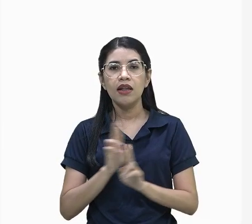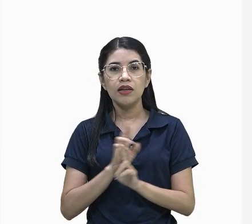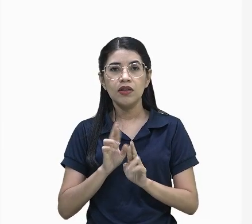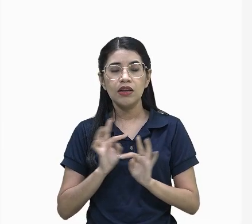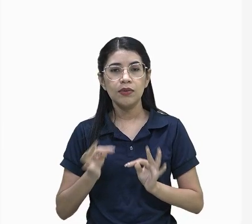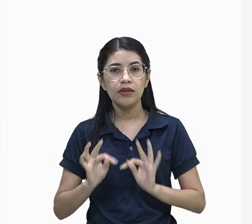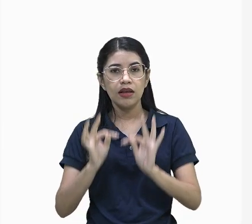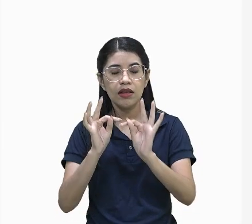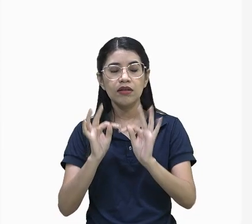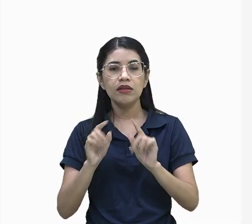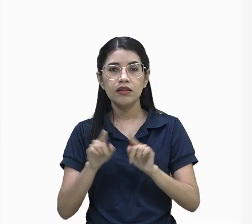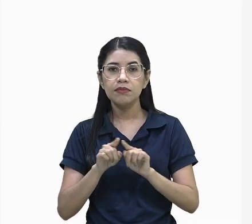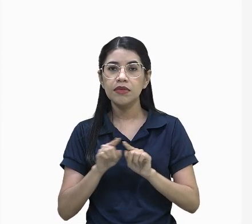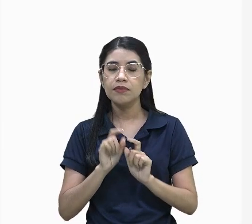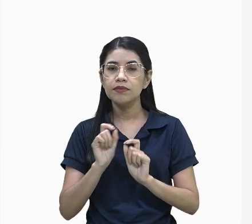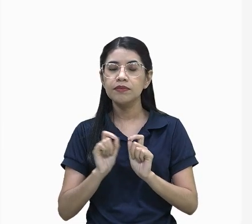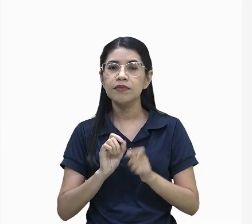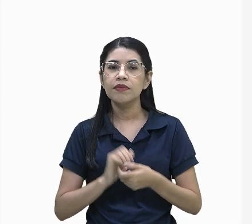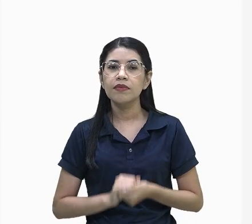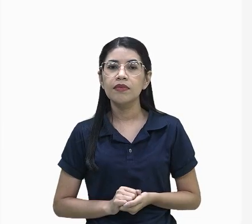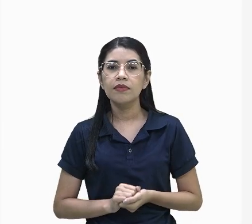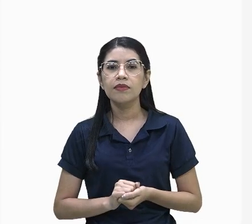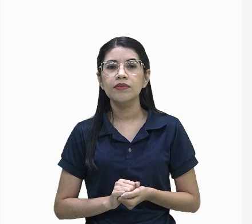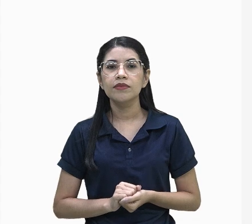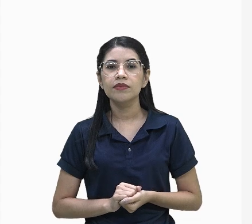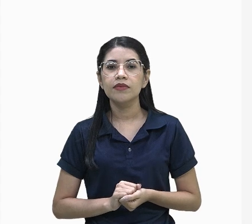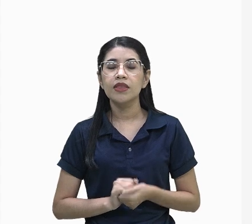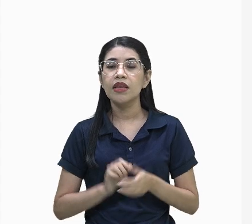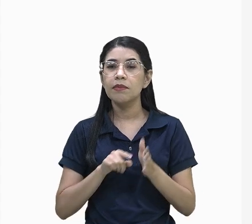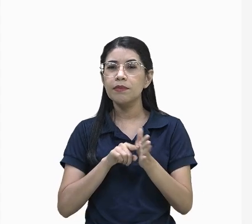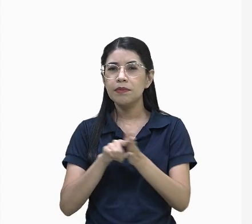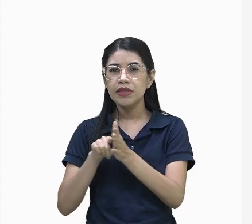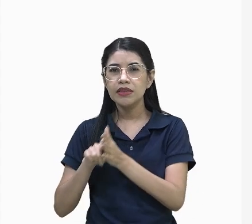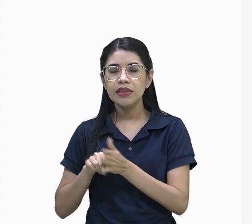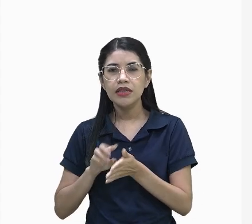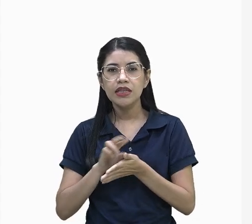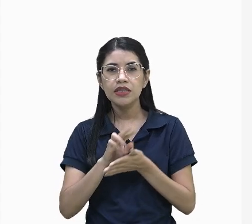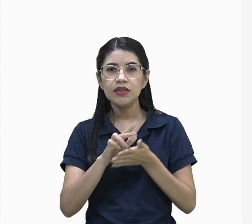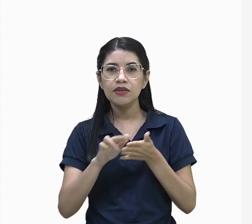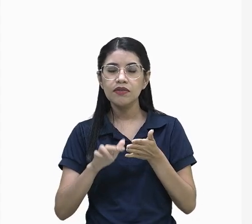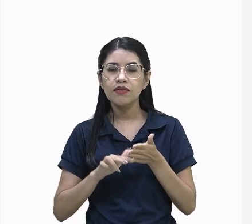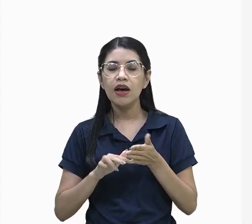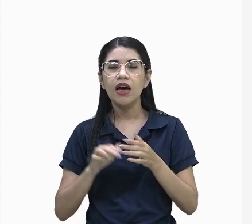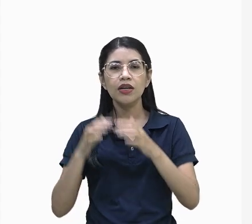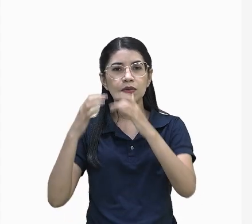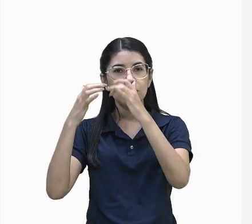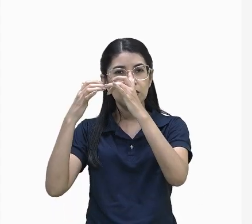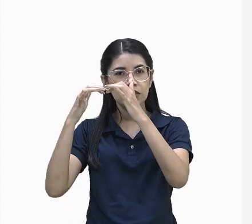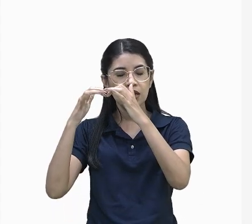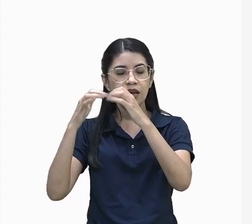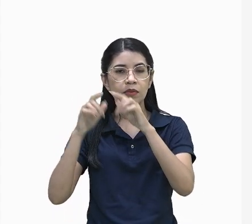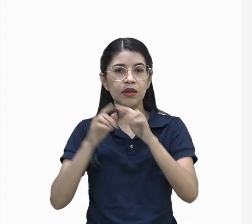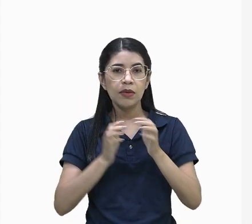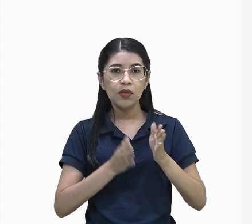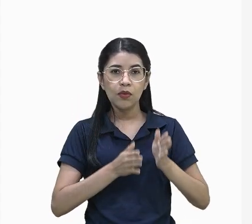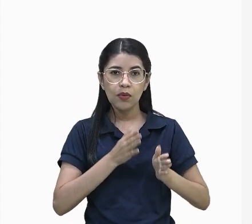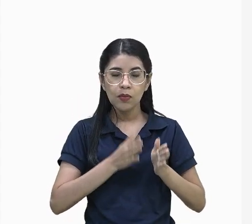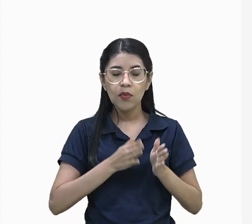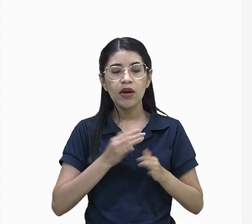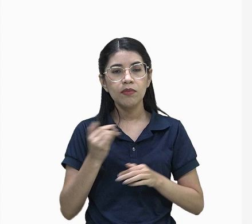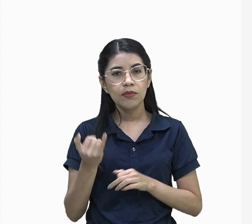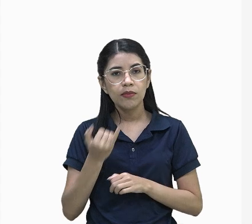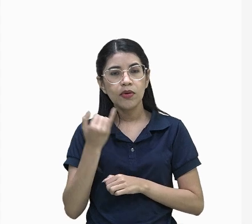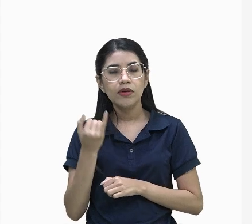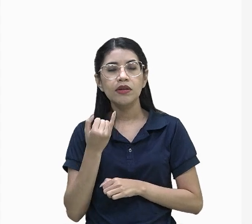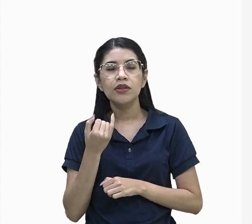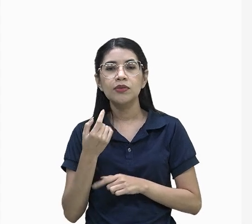coisa interessante para a gente pontuar. Pesquisas em interfaces, né, cérebro e máquina, estão sendo muito importantes